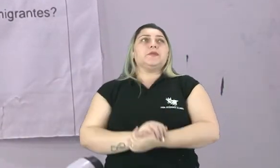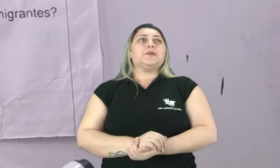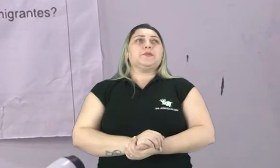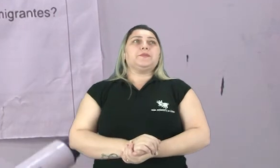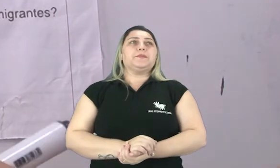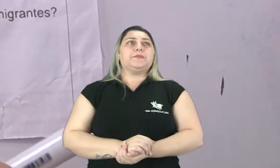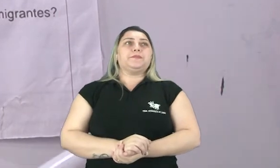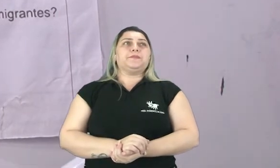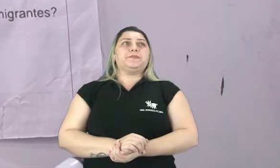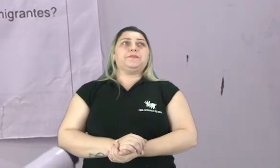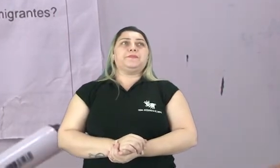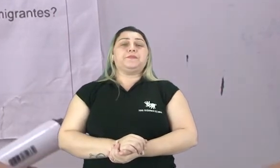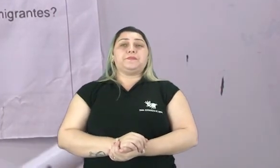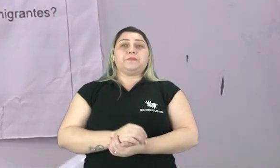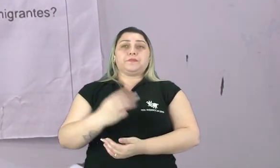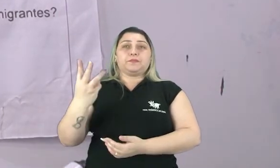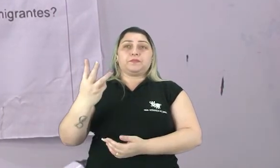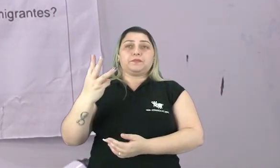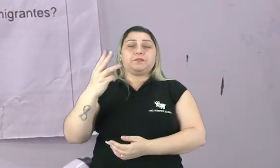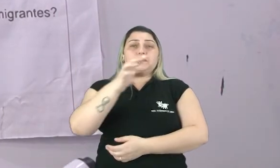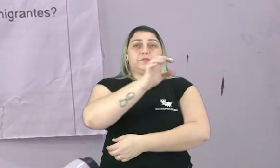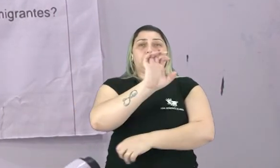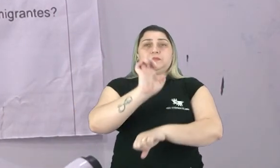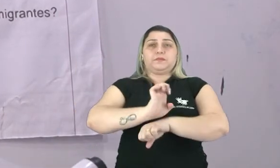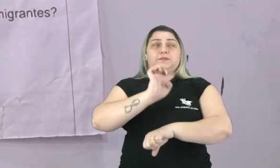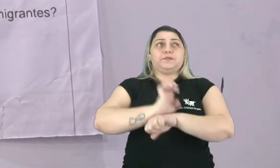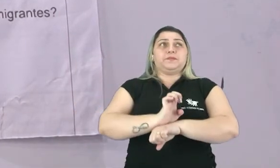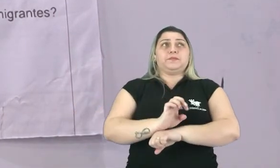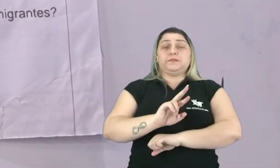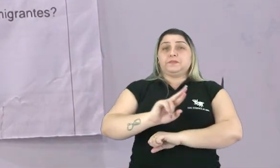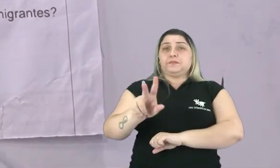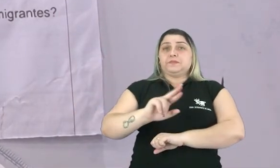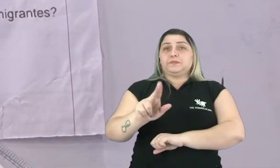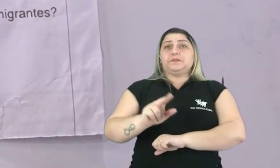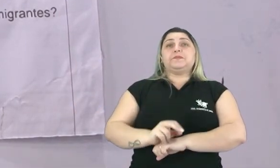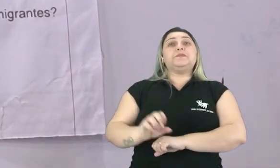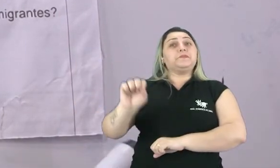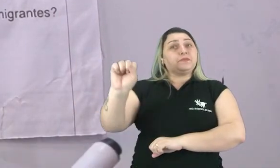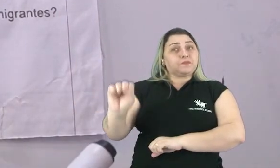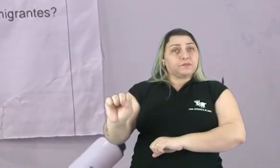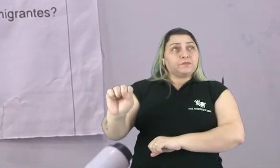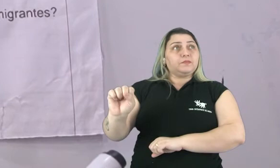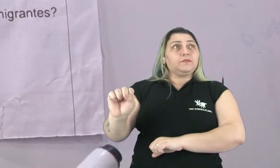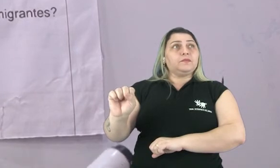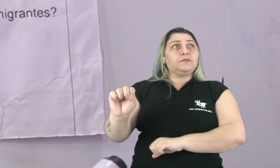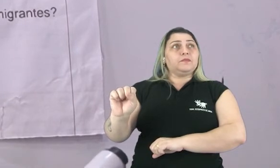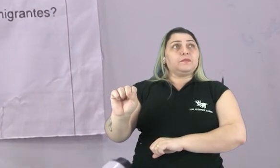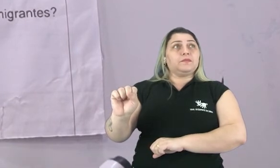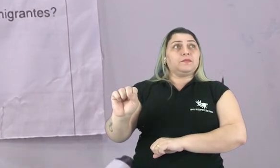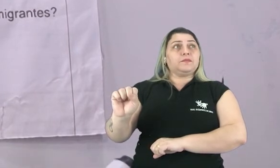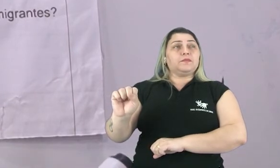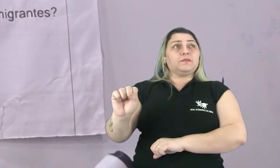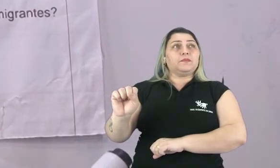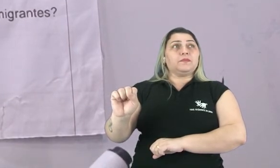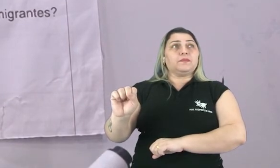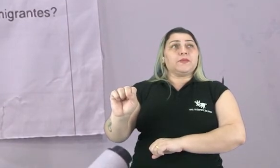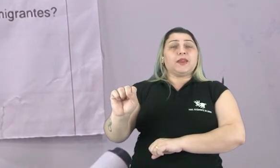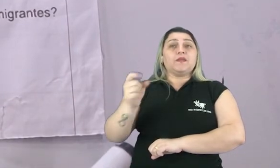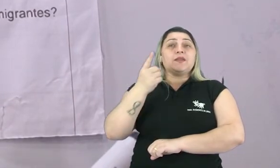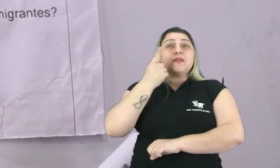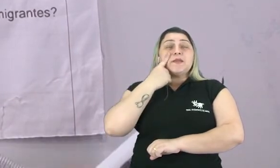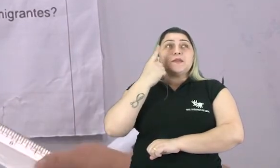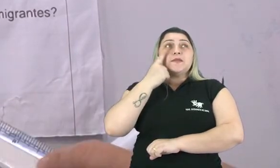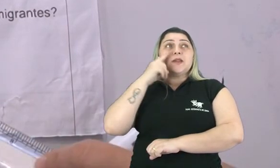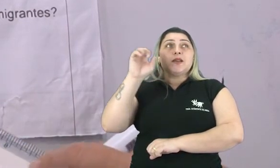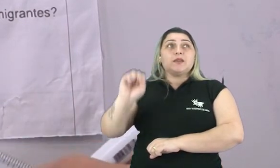No nosso mapa, esses 3 estados aqui, ó. Não, né? Região sul, que é exatamente essa aqui, ó. Se você